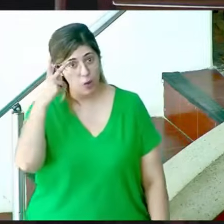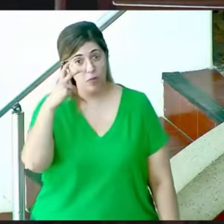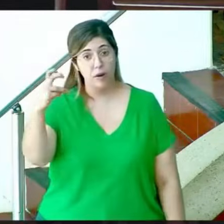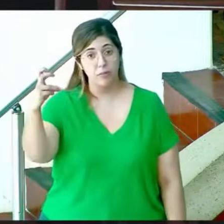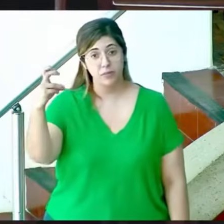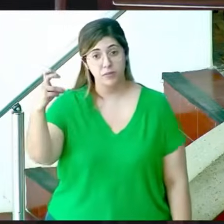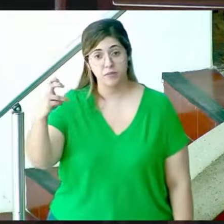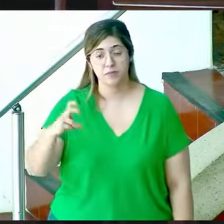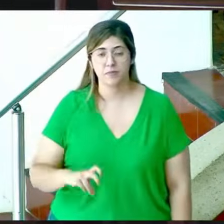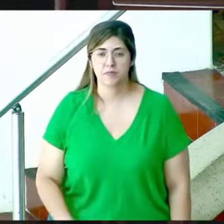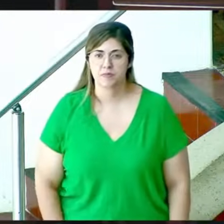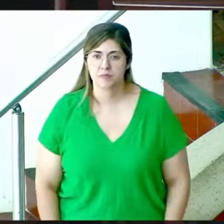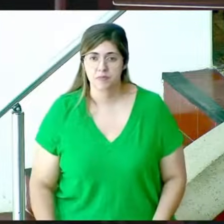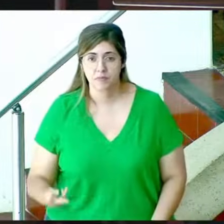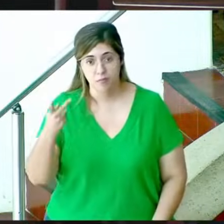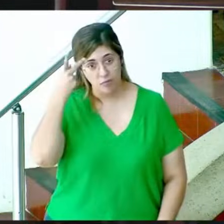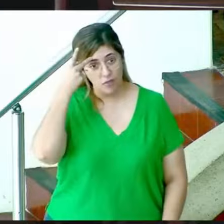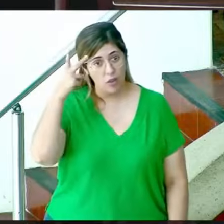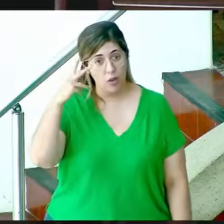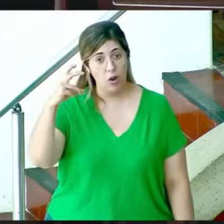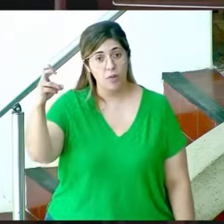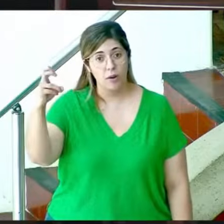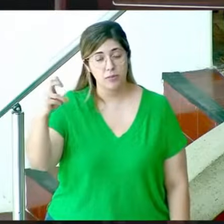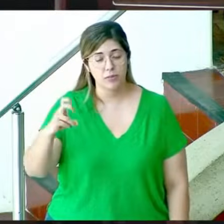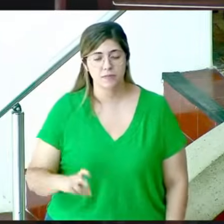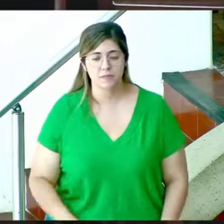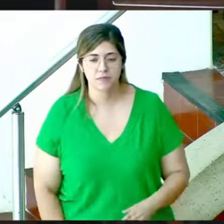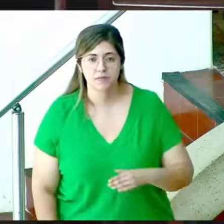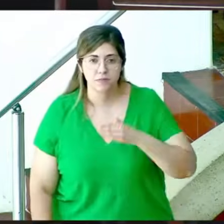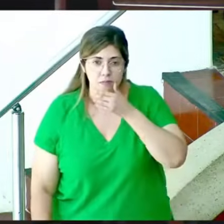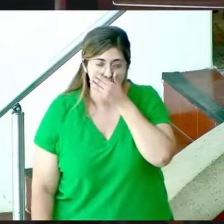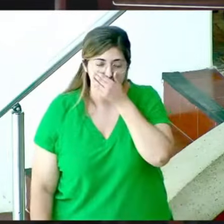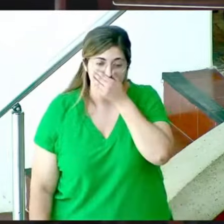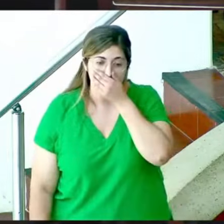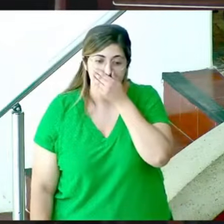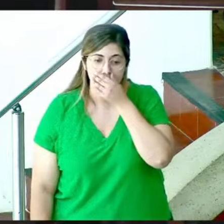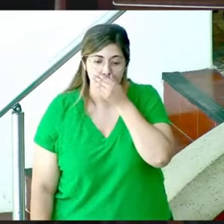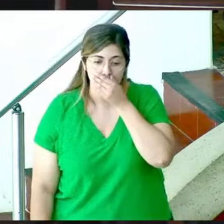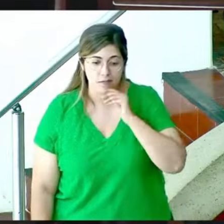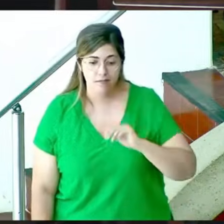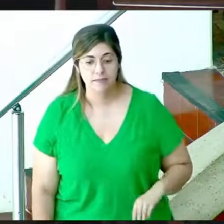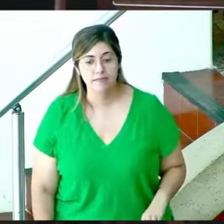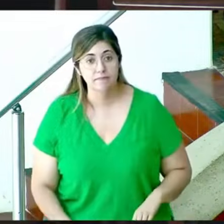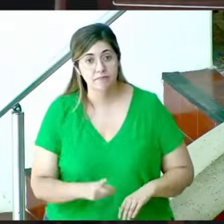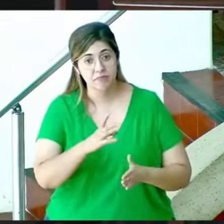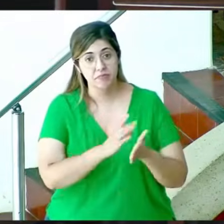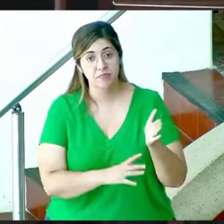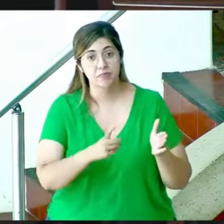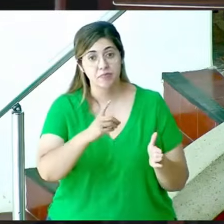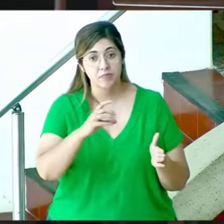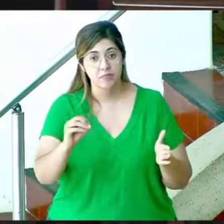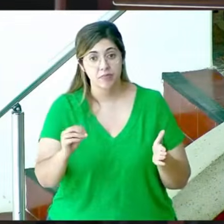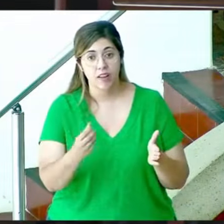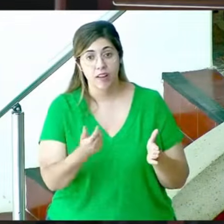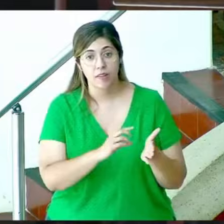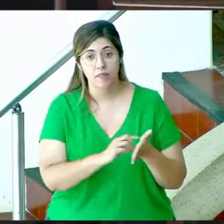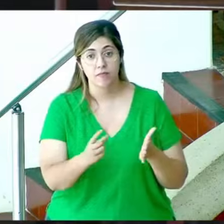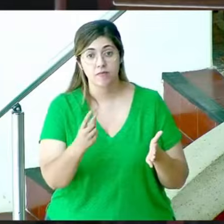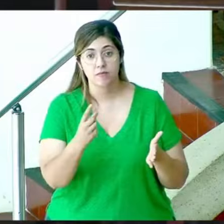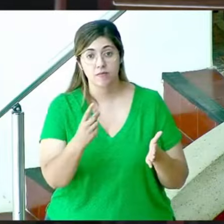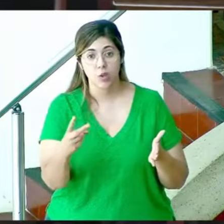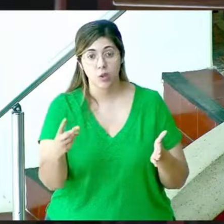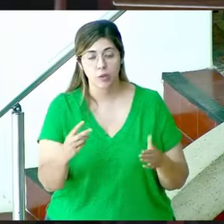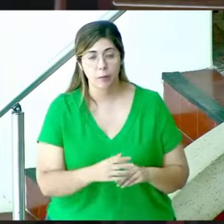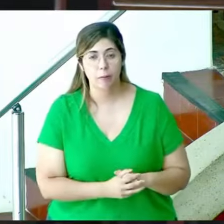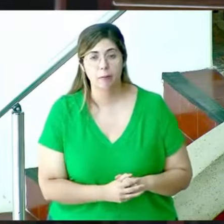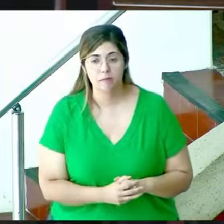e o ódio. Provérbios 10, 12. Está lá. O ódio excita contendas,